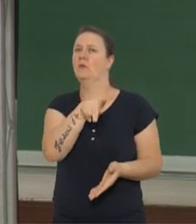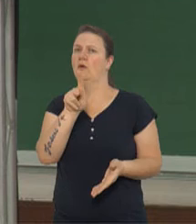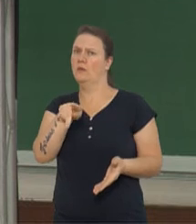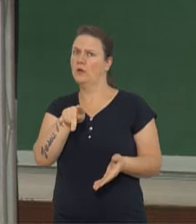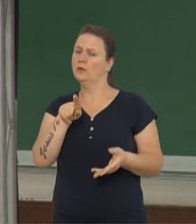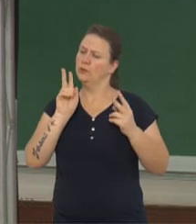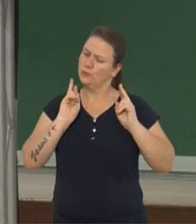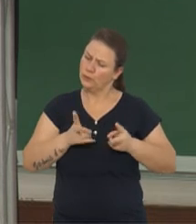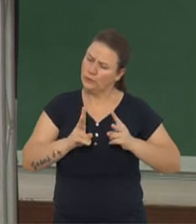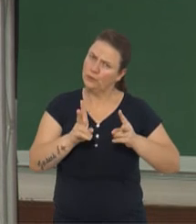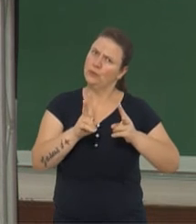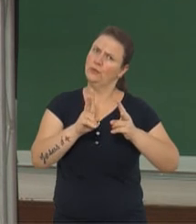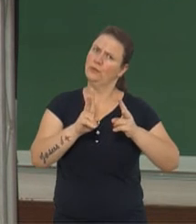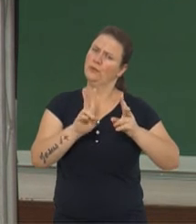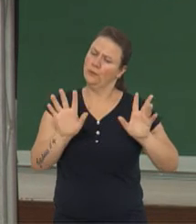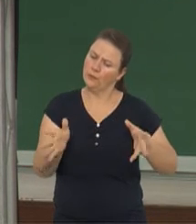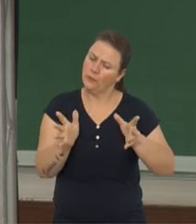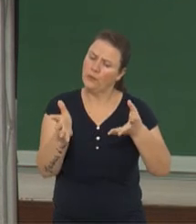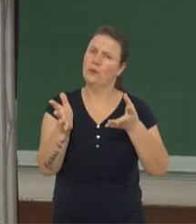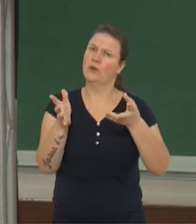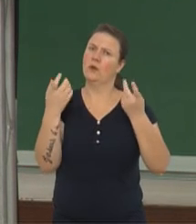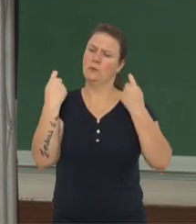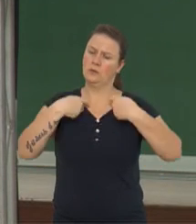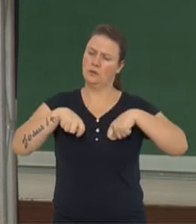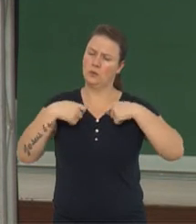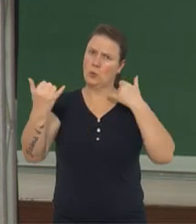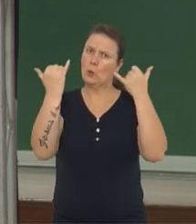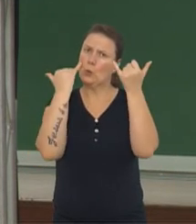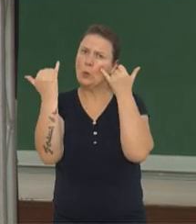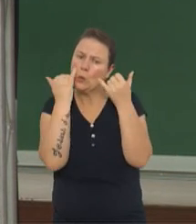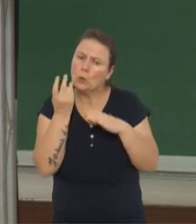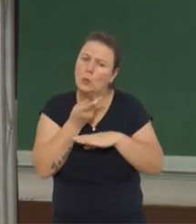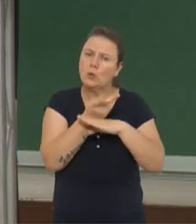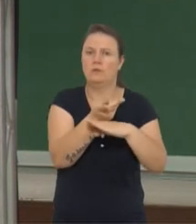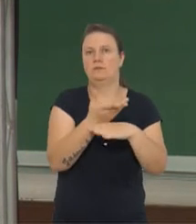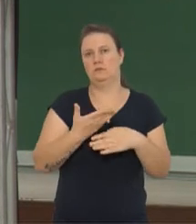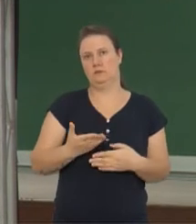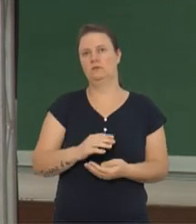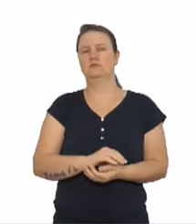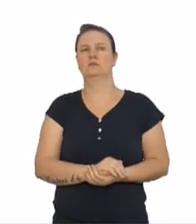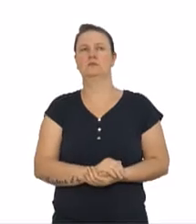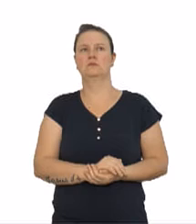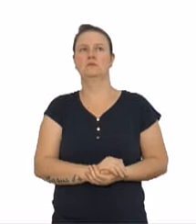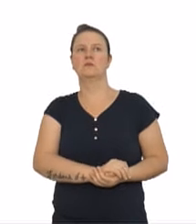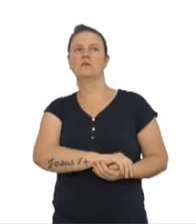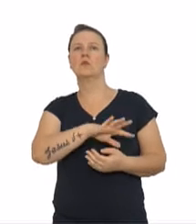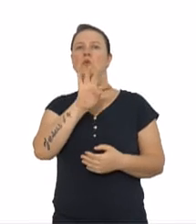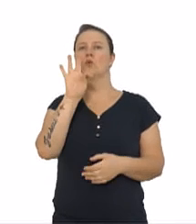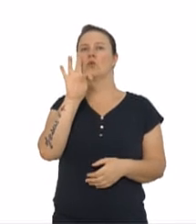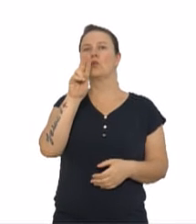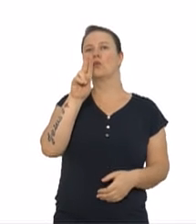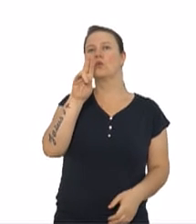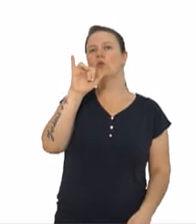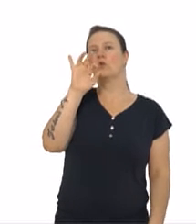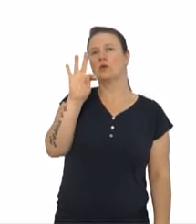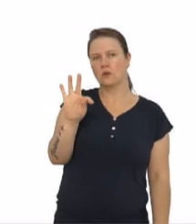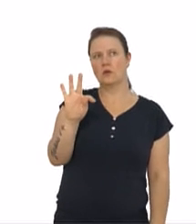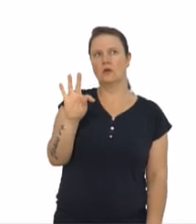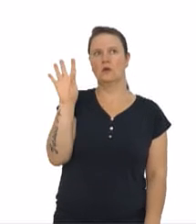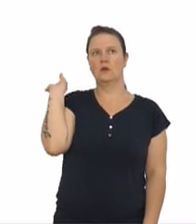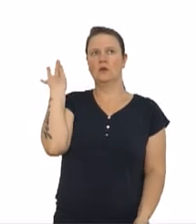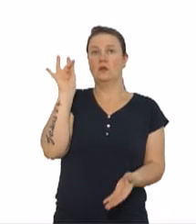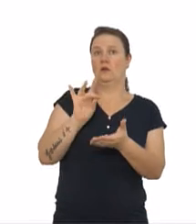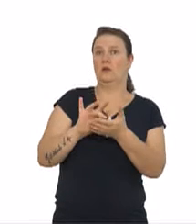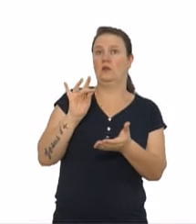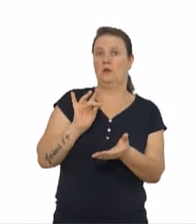lembrando, vamos buscar outras informações também para contextualizar, ok? Um tweet, segundo a RAE, Real Academia